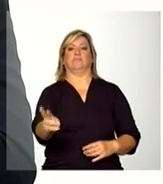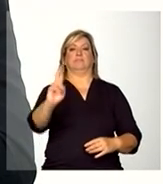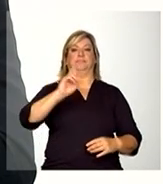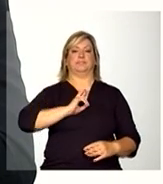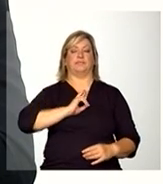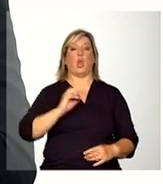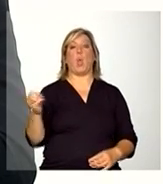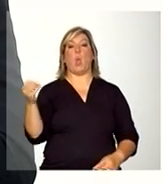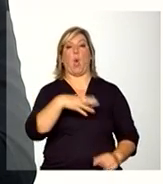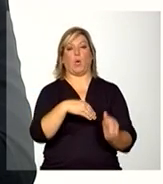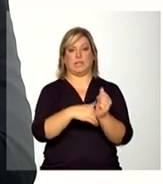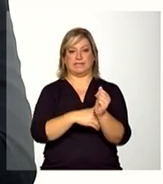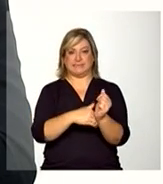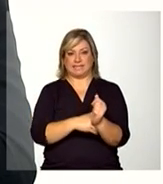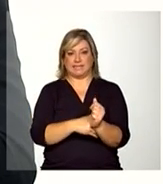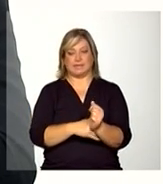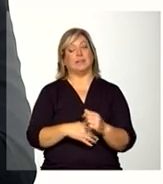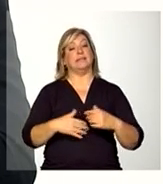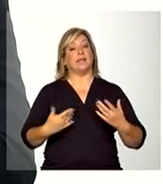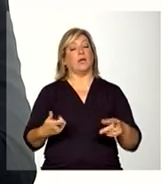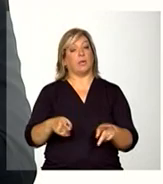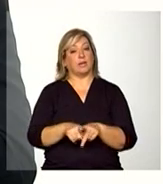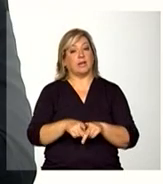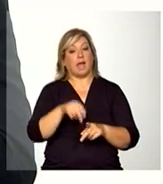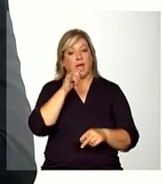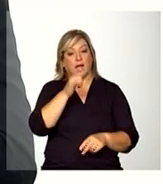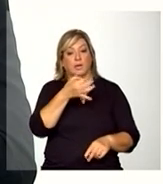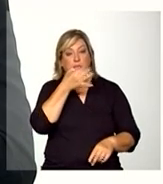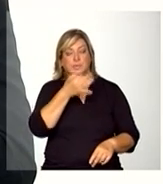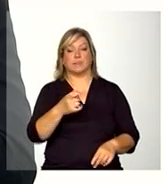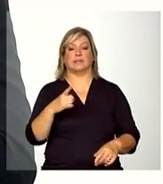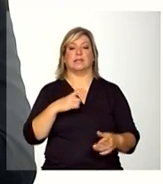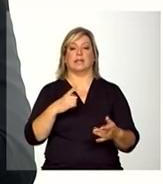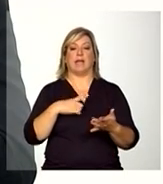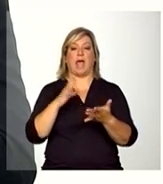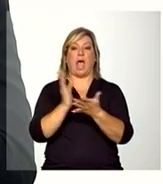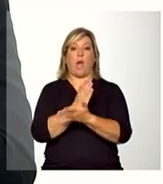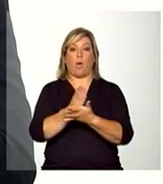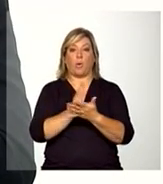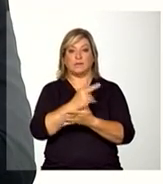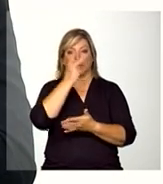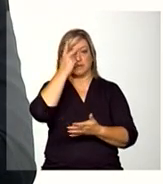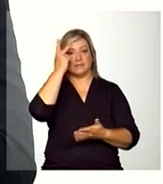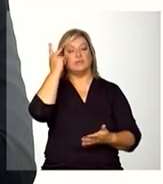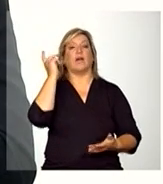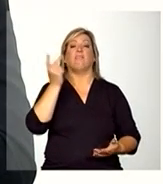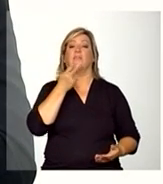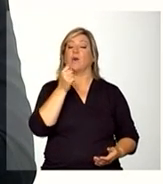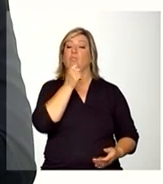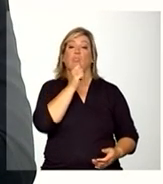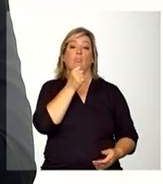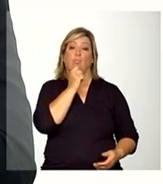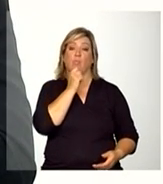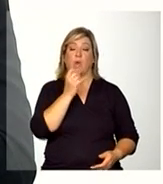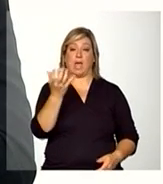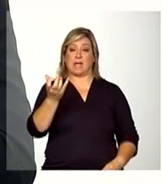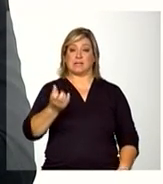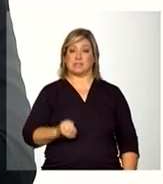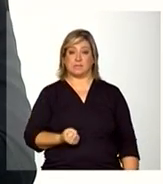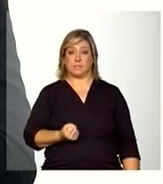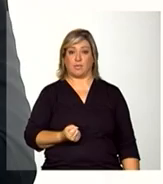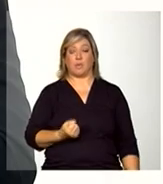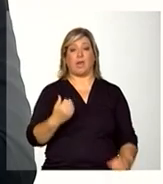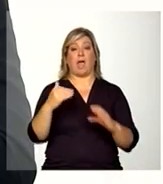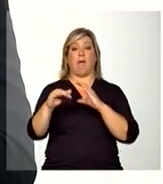Eu recomendo também e tem alguns usuários que comentam que não rece receberam a a o o